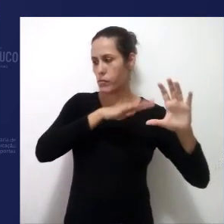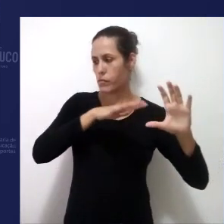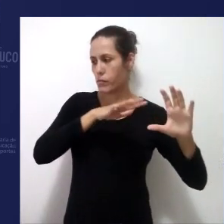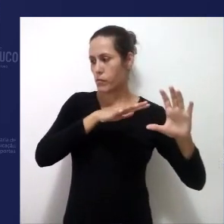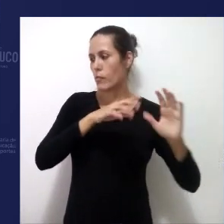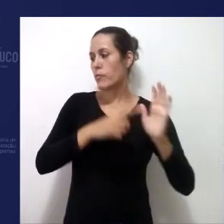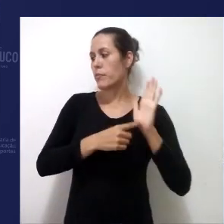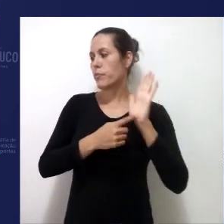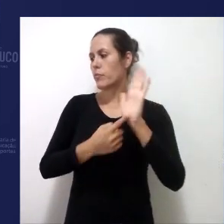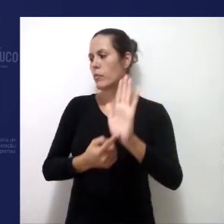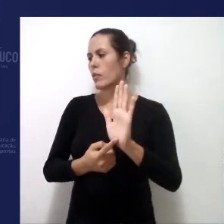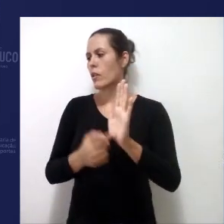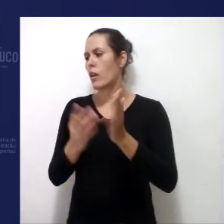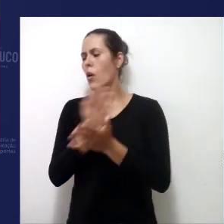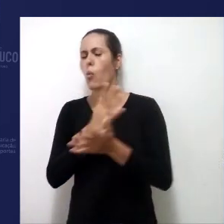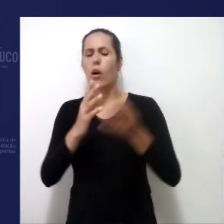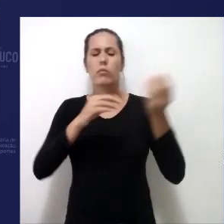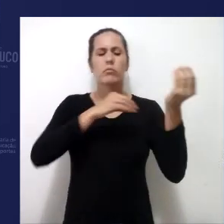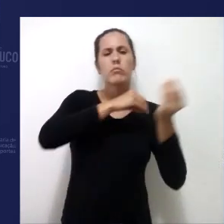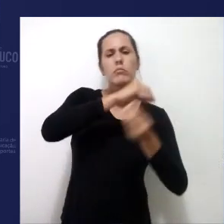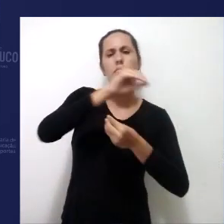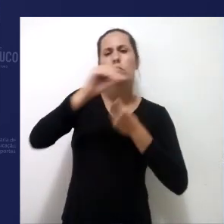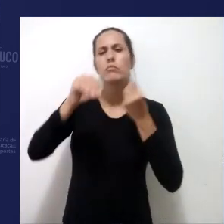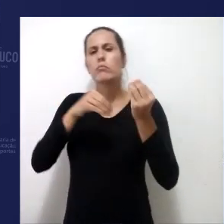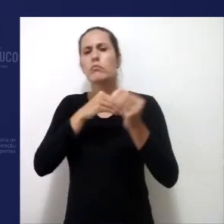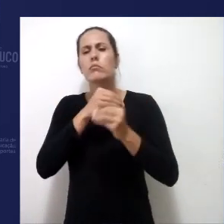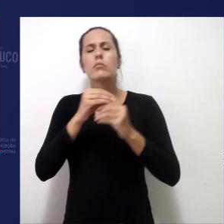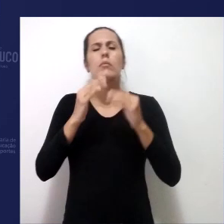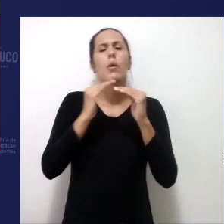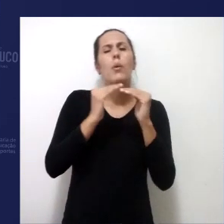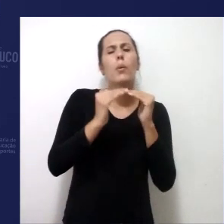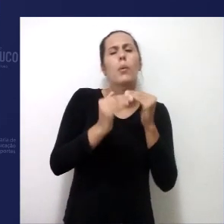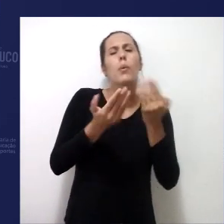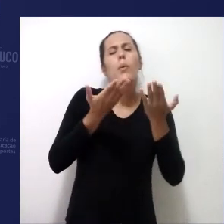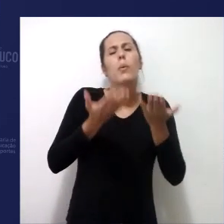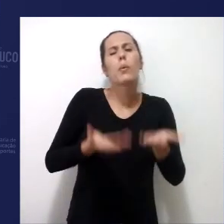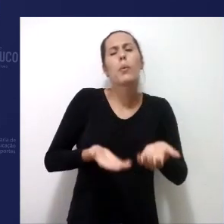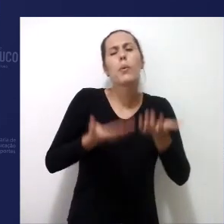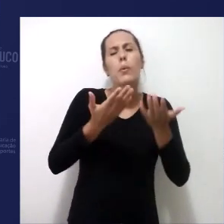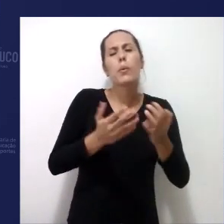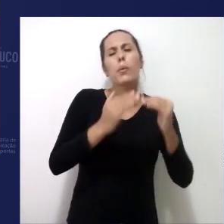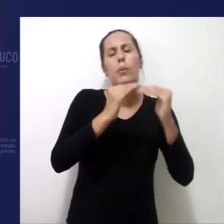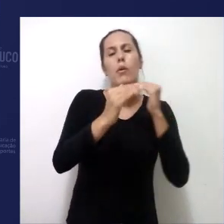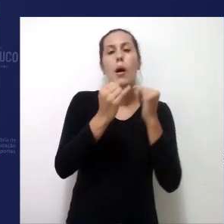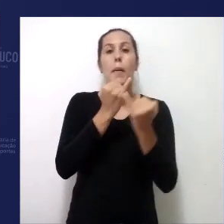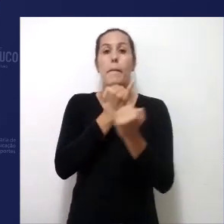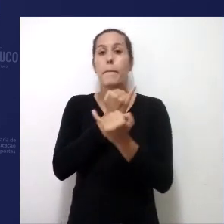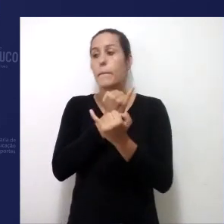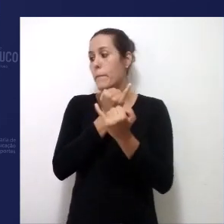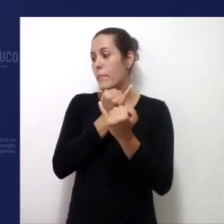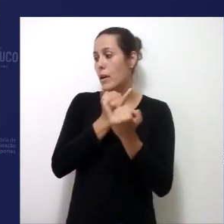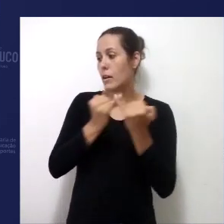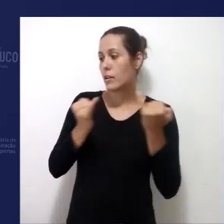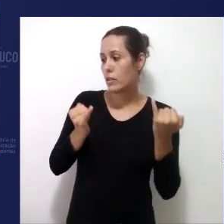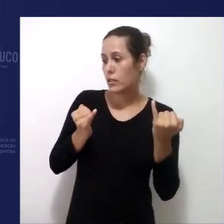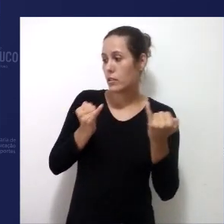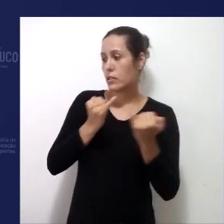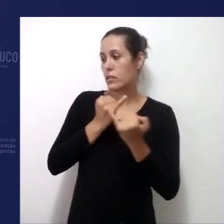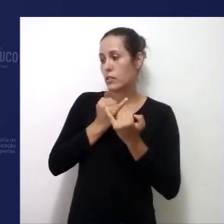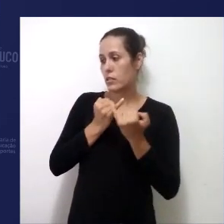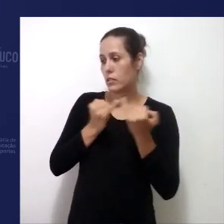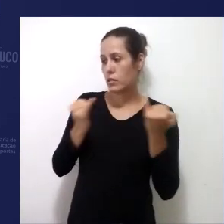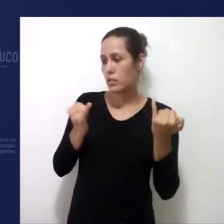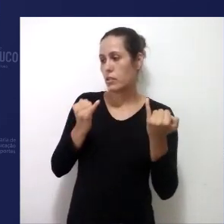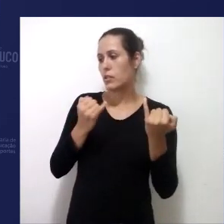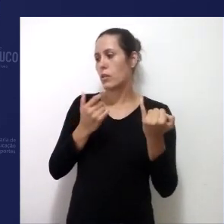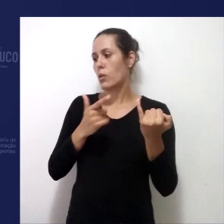nuvens baixas que se apresentam em camadas homogêneas e suaves, sendo muito parecidas com a